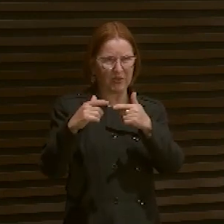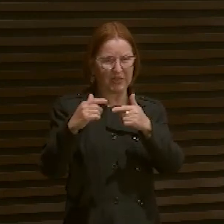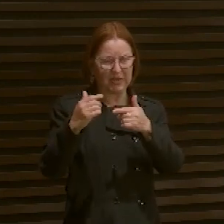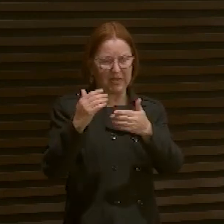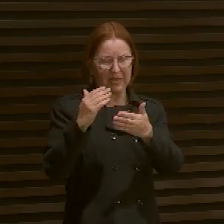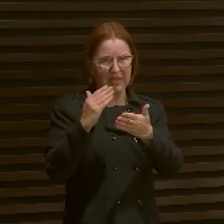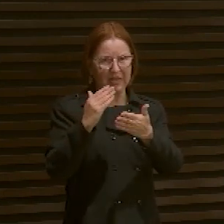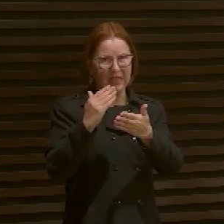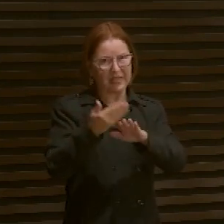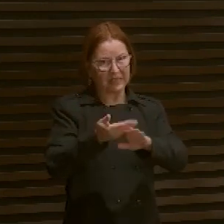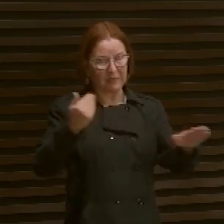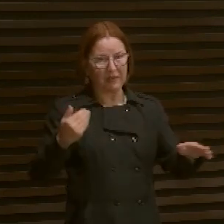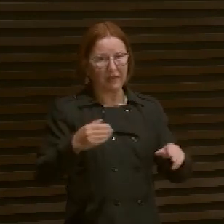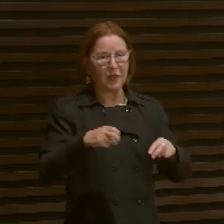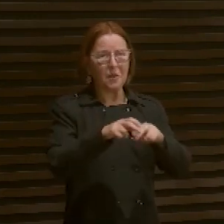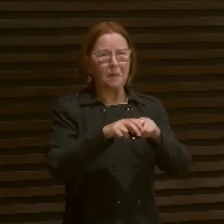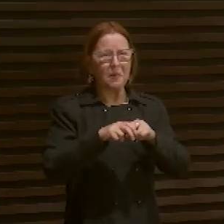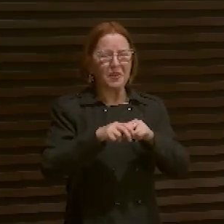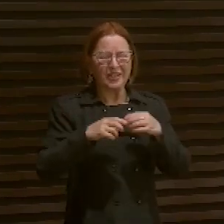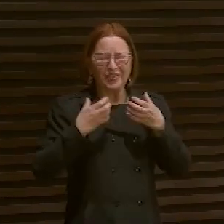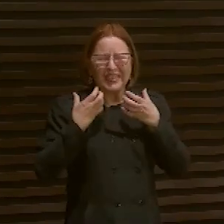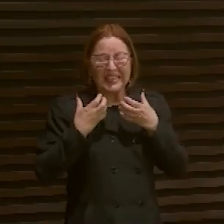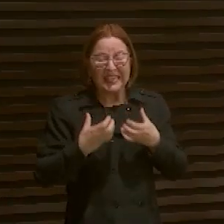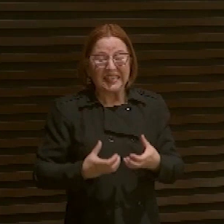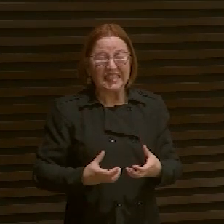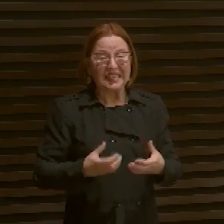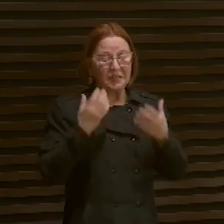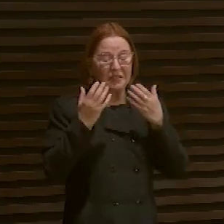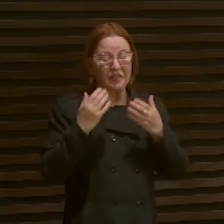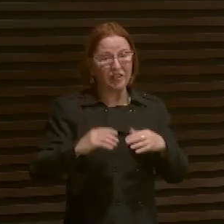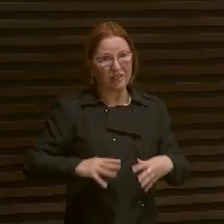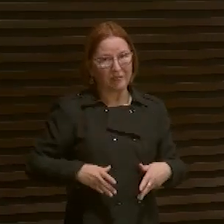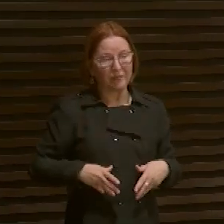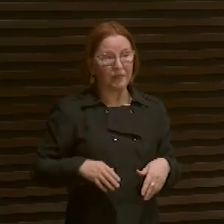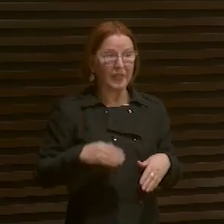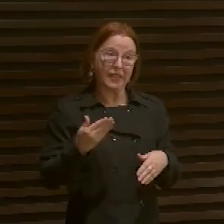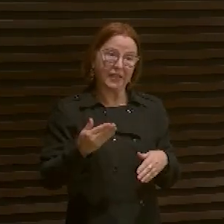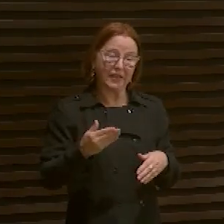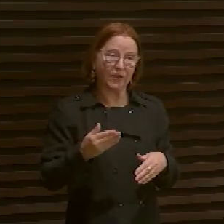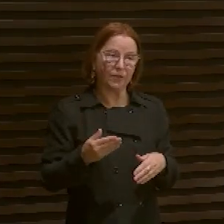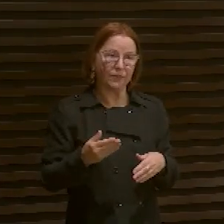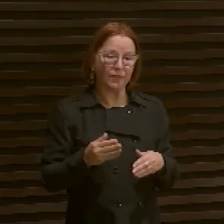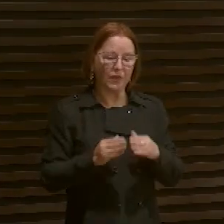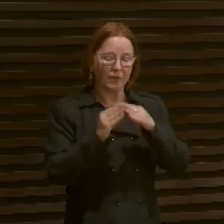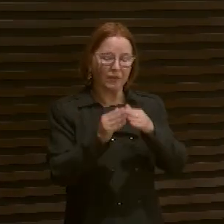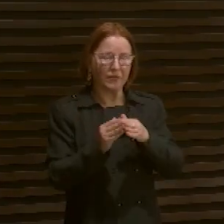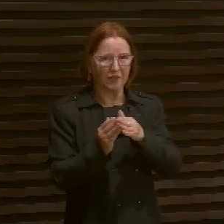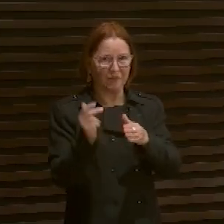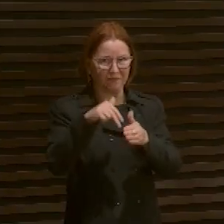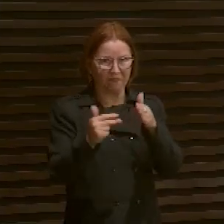exaustão psicológica, da exaustão física, eles quiseram se retirar num barquinho para poder descansar.